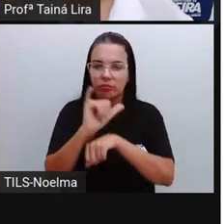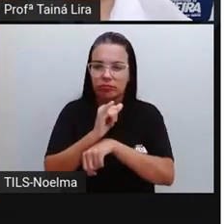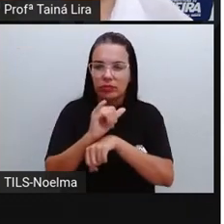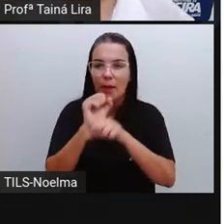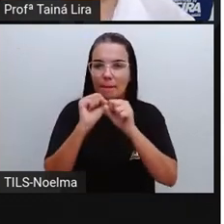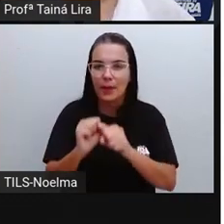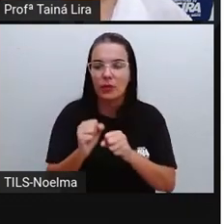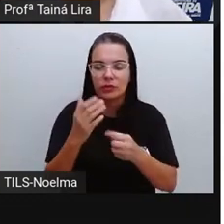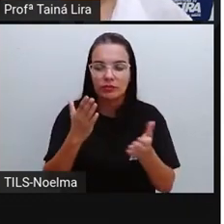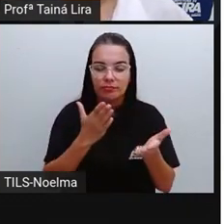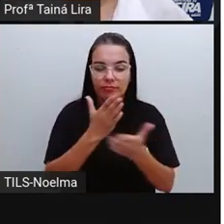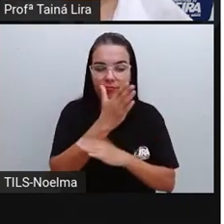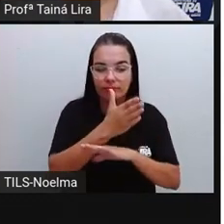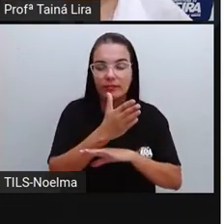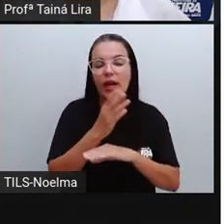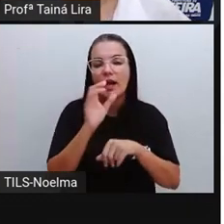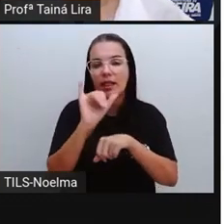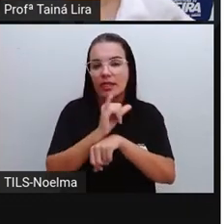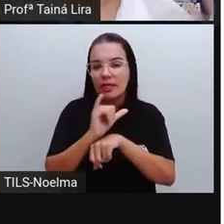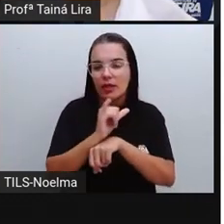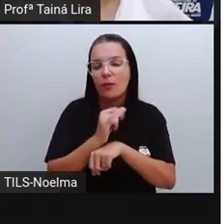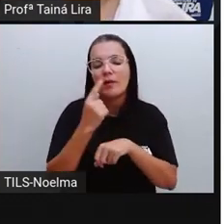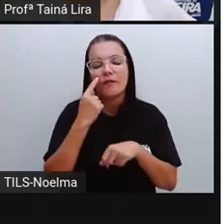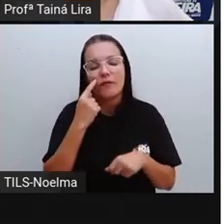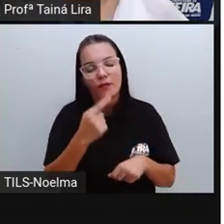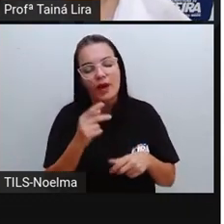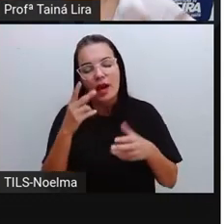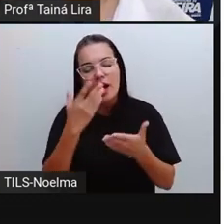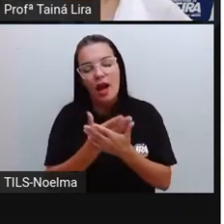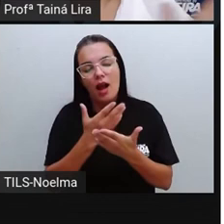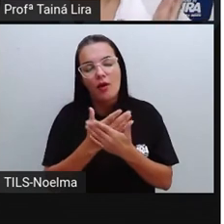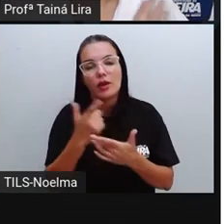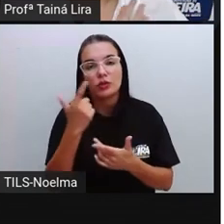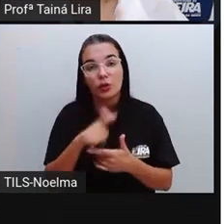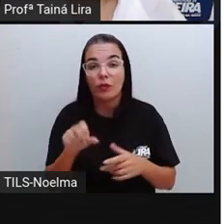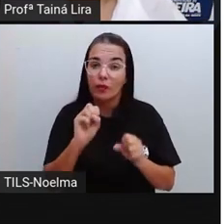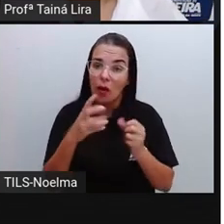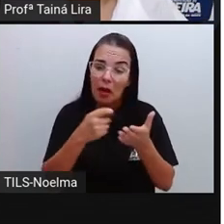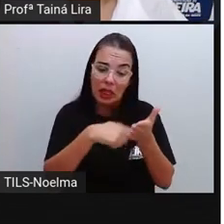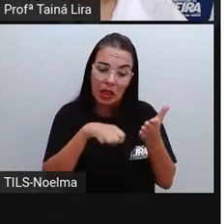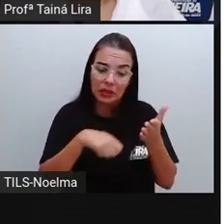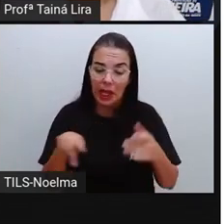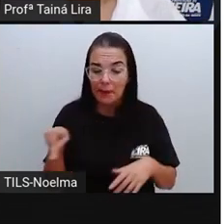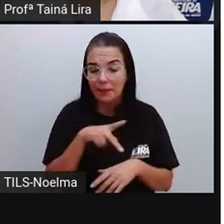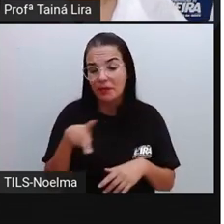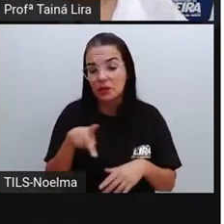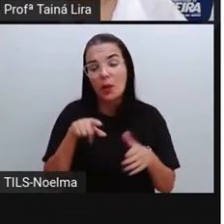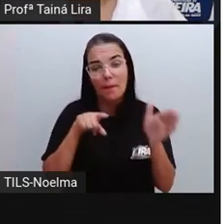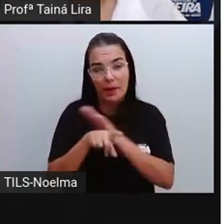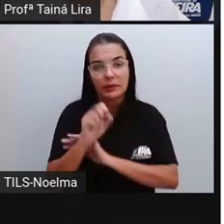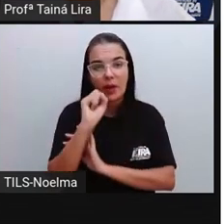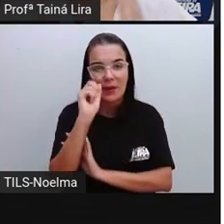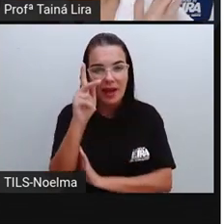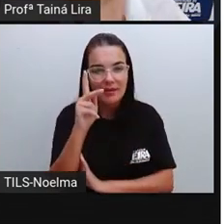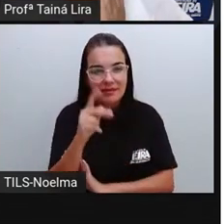pode assistir a aula novamente ou anotar e perguntar ao seu professor na escola, tá bom?